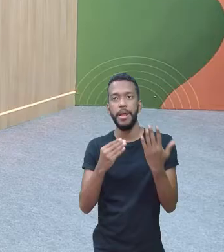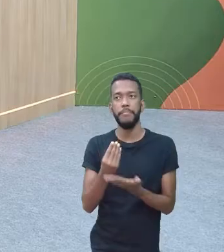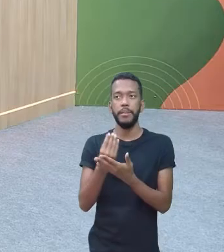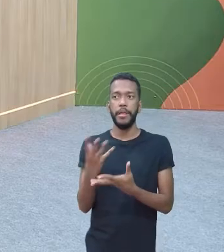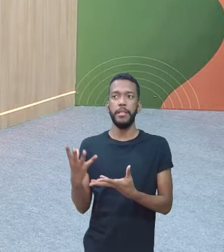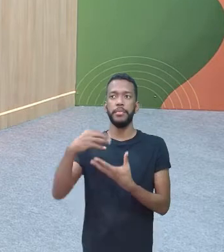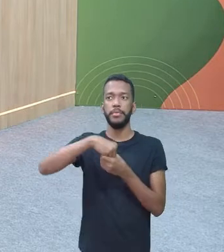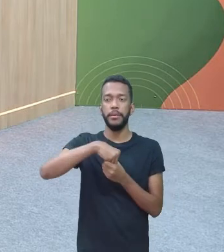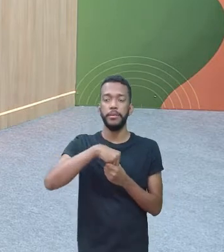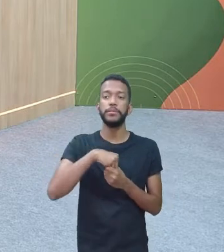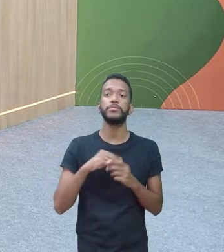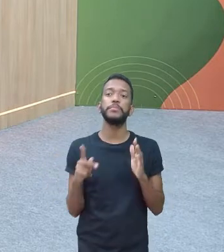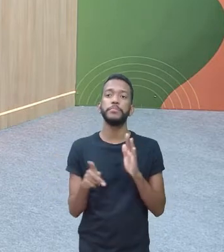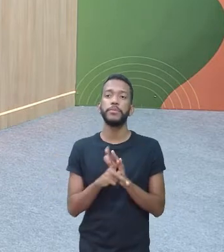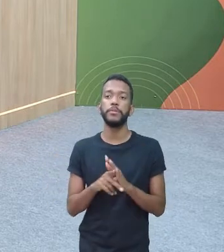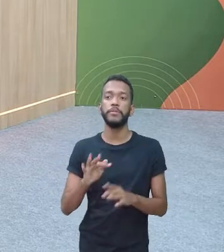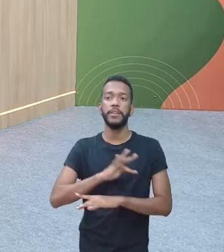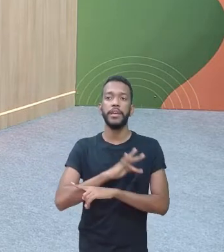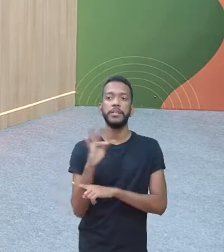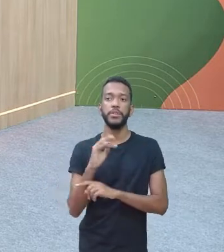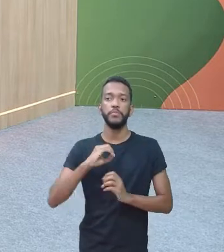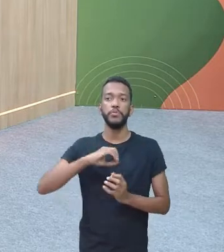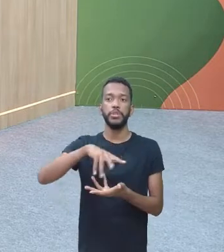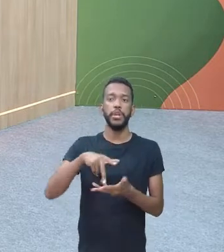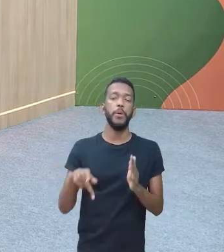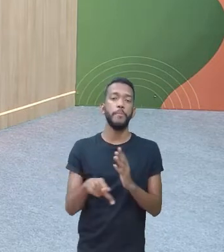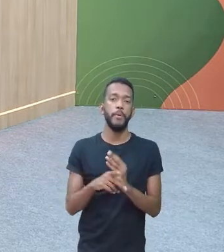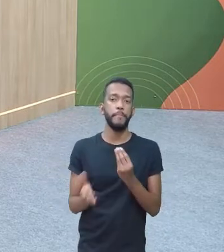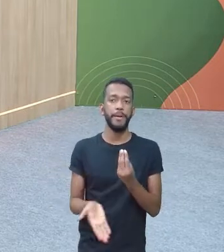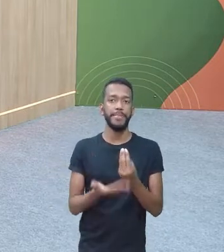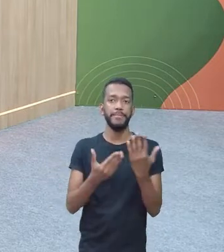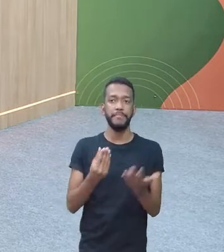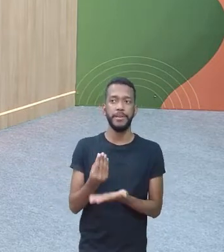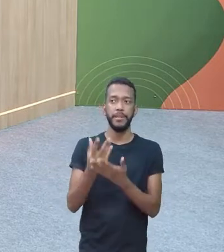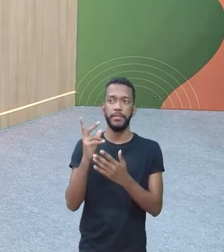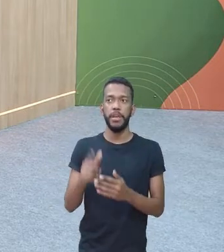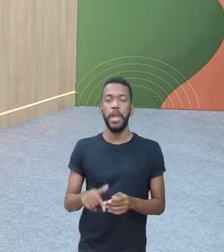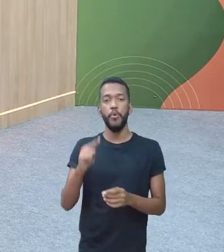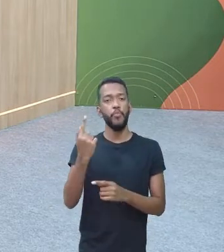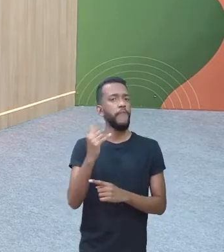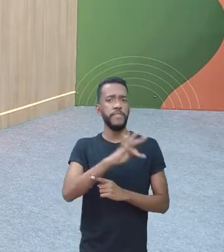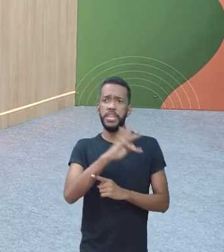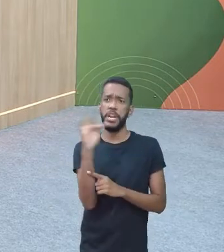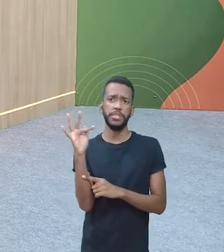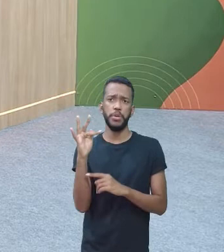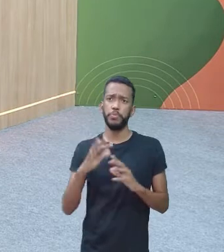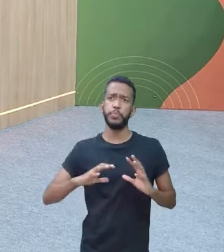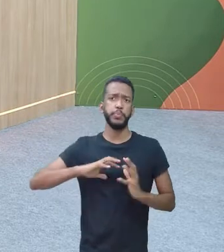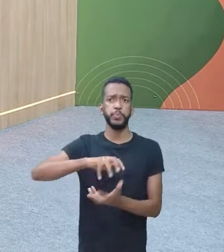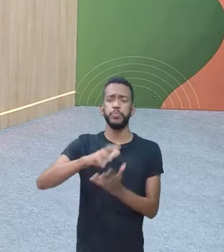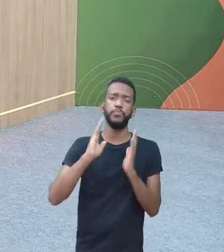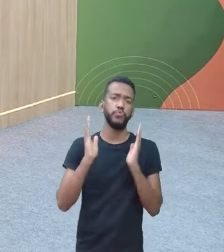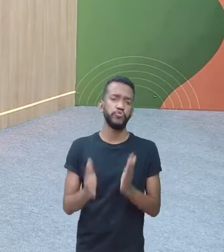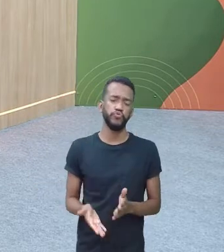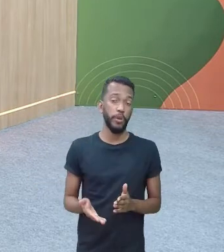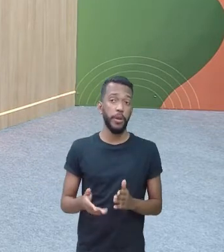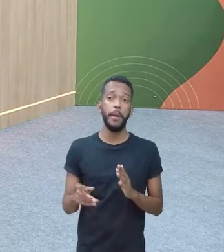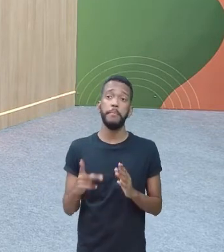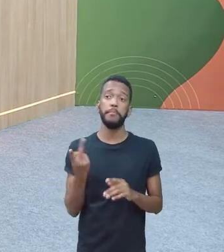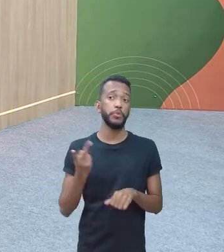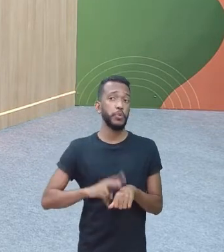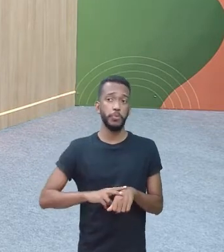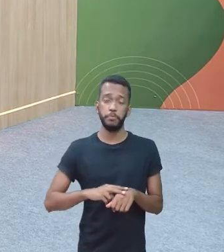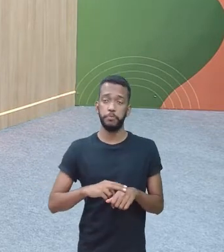dentro da Federação Mundial de Badminton. Então é uma federação só para as duas